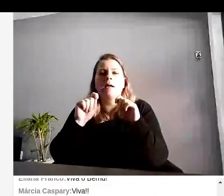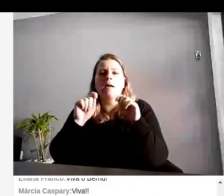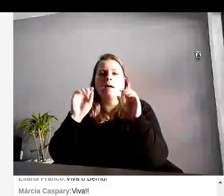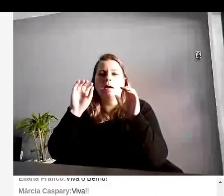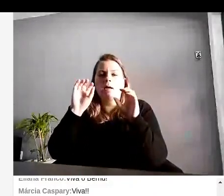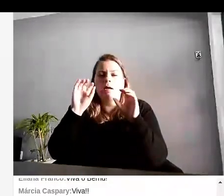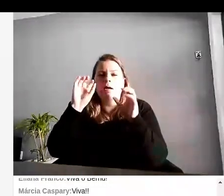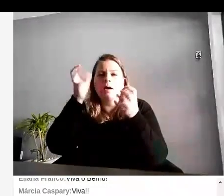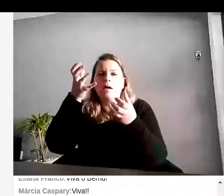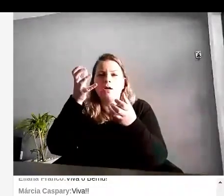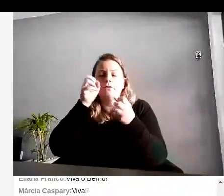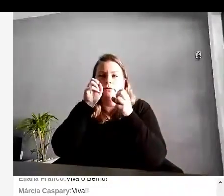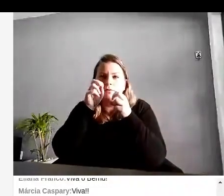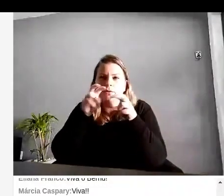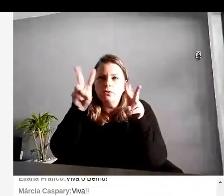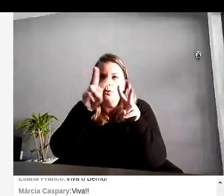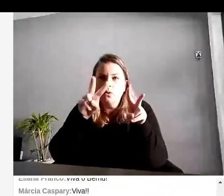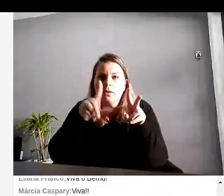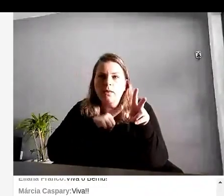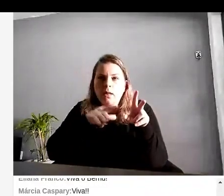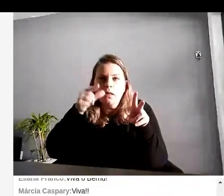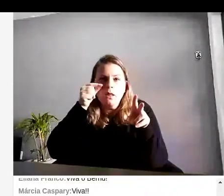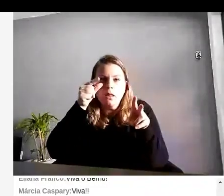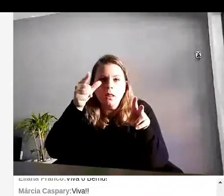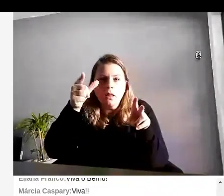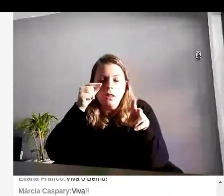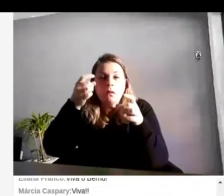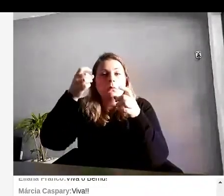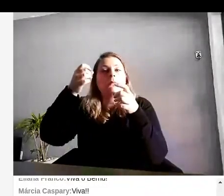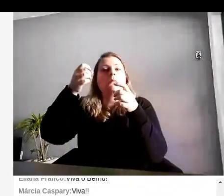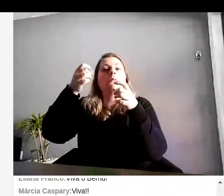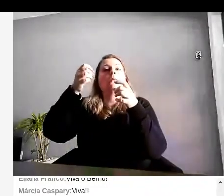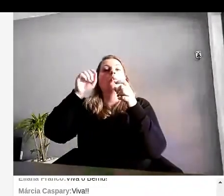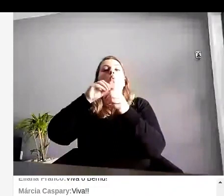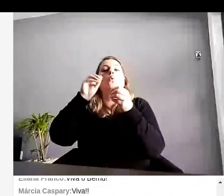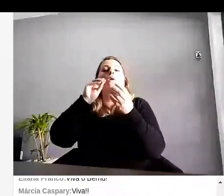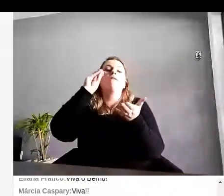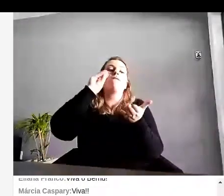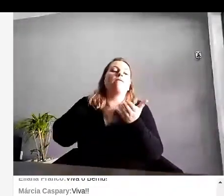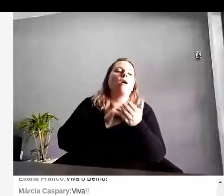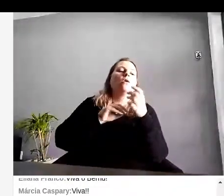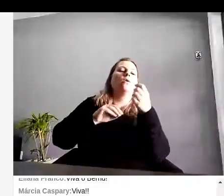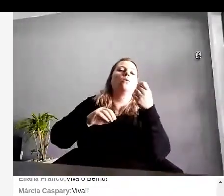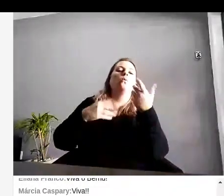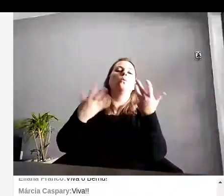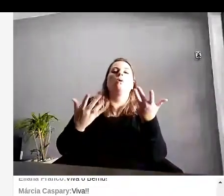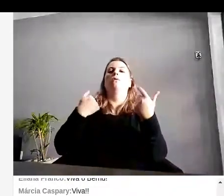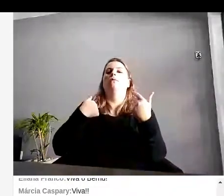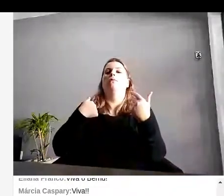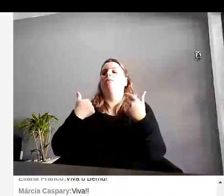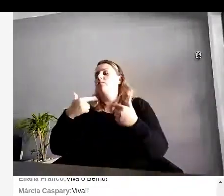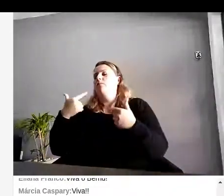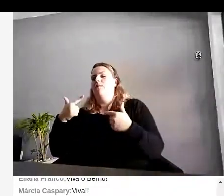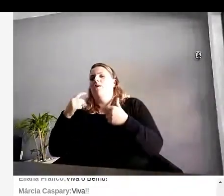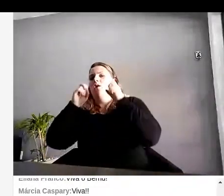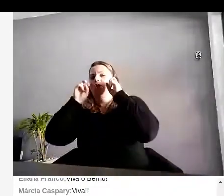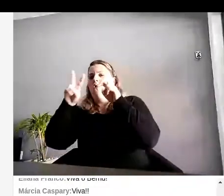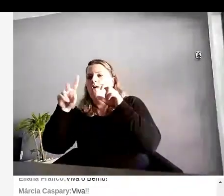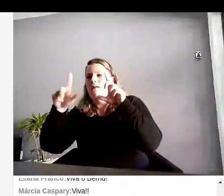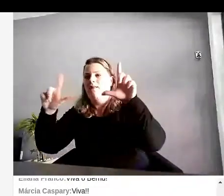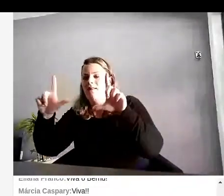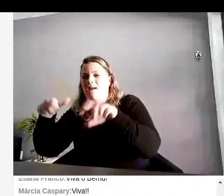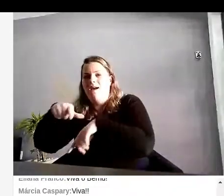visão e que faltou quando eu não olhei para a tela. Isso me dá uma